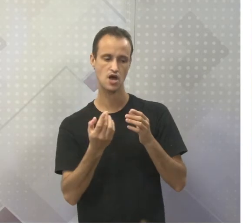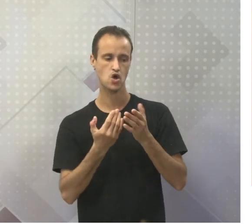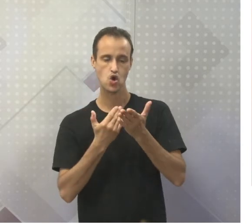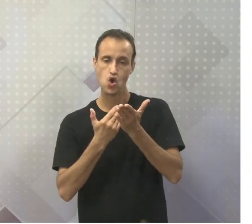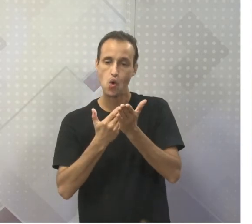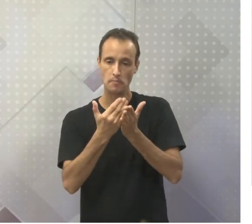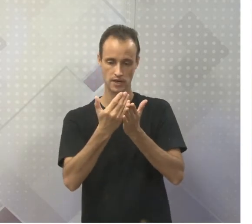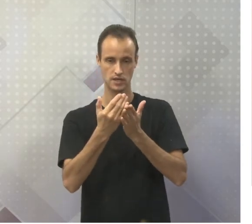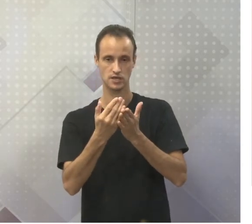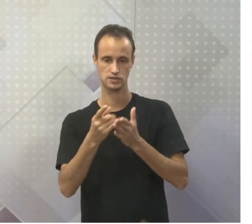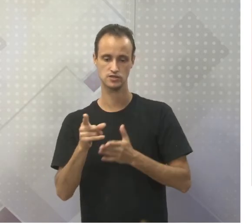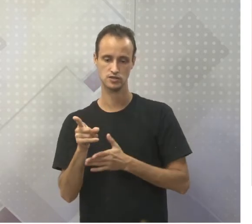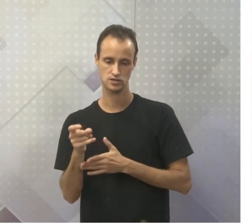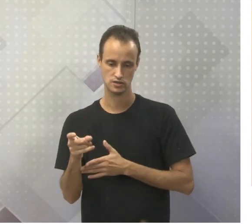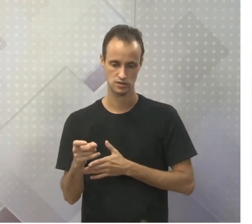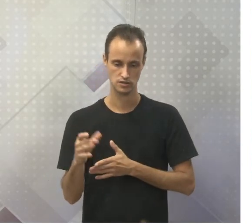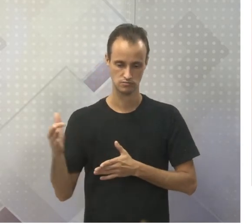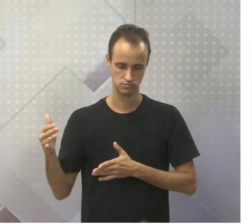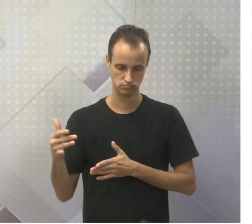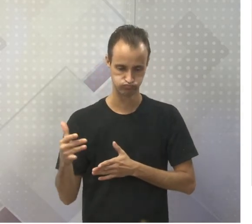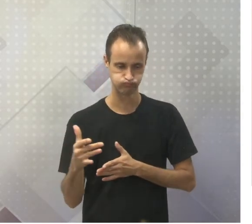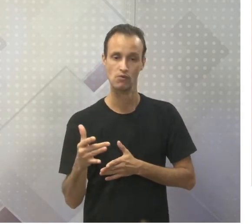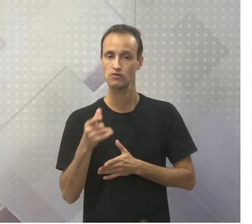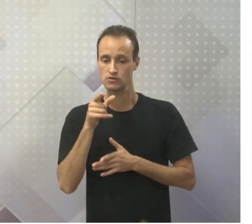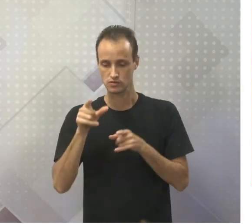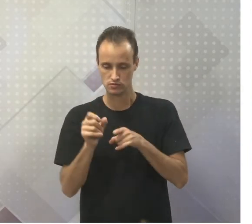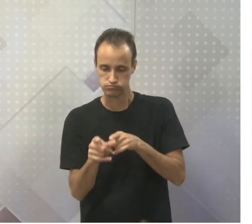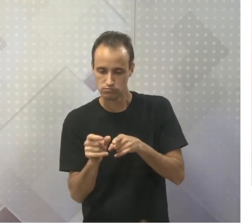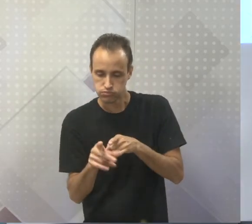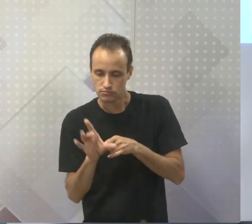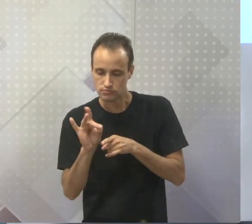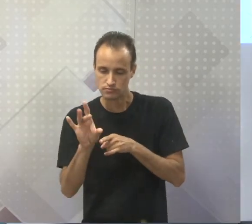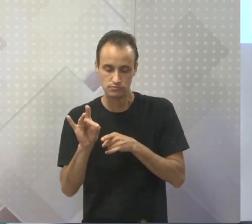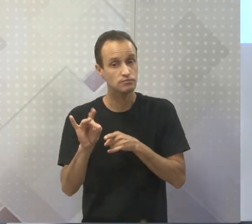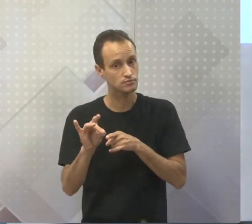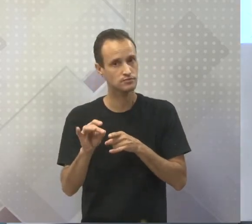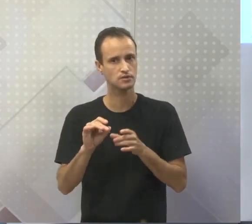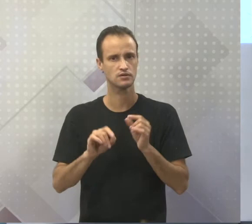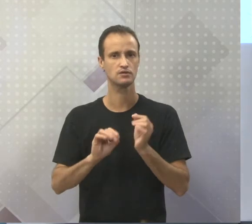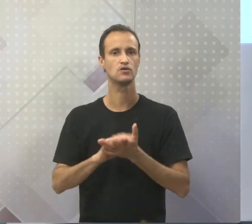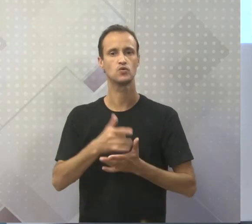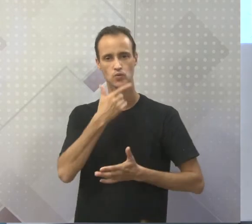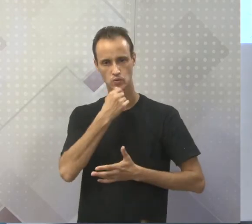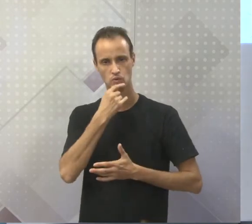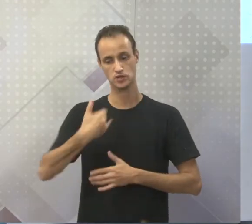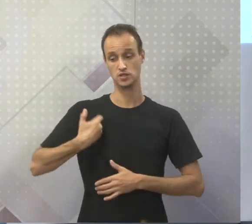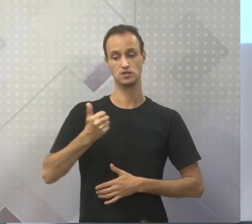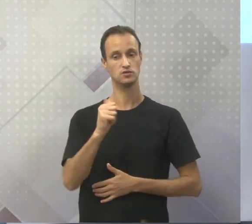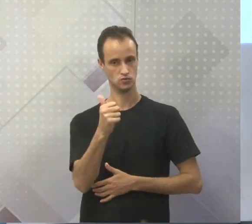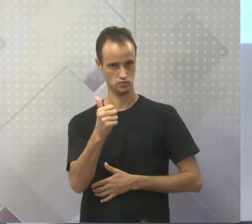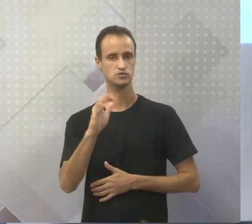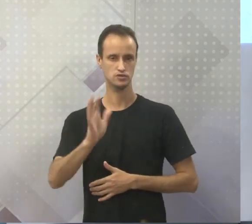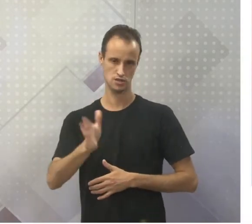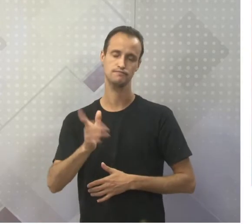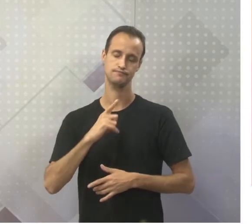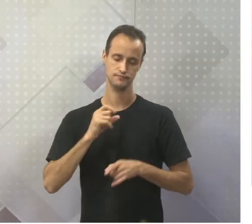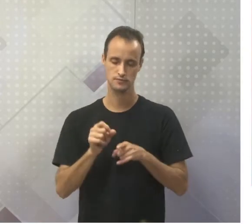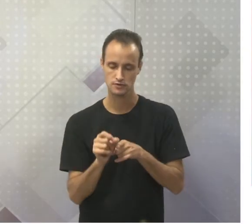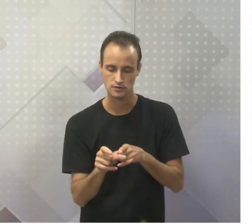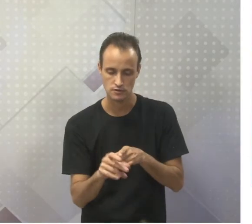espermatozoide, um menino com 11 anos, condição normal, já tem espermatozoide, em outras palavras, já podia ser pai, não